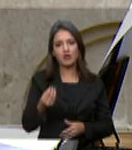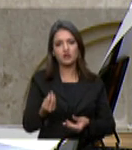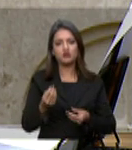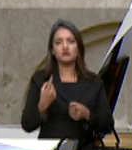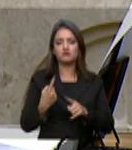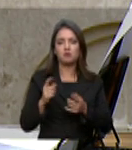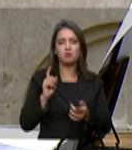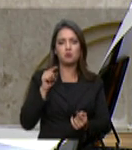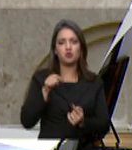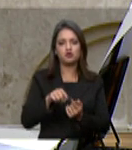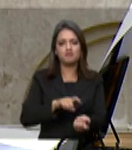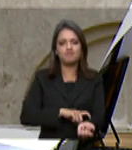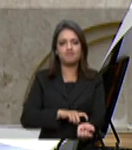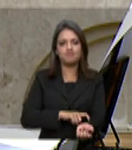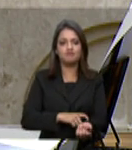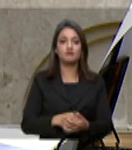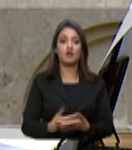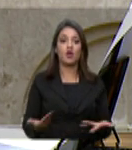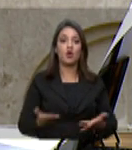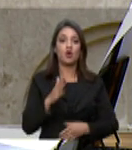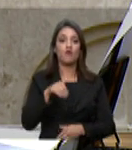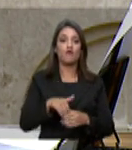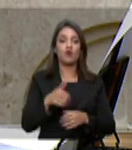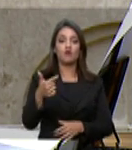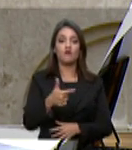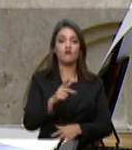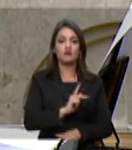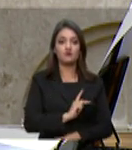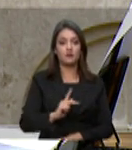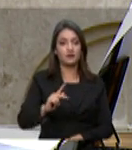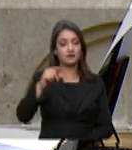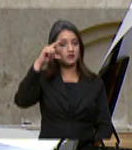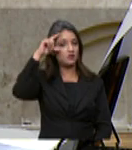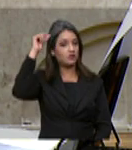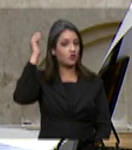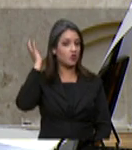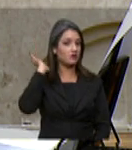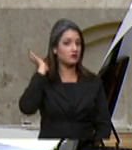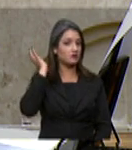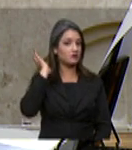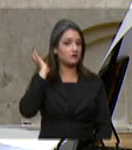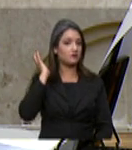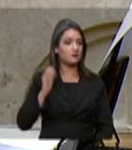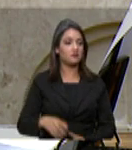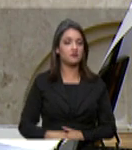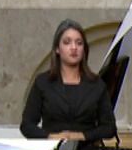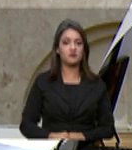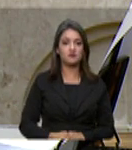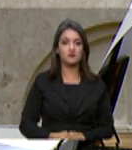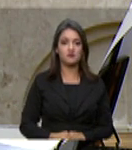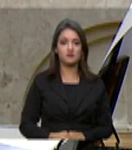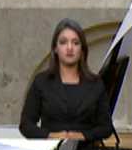como vota a vossa excelência Nossa vice presidente Ministra Rosa Weber